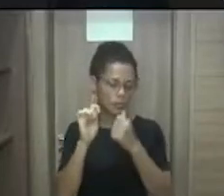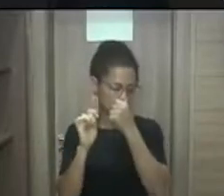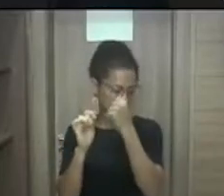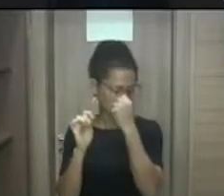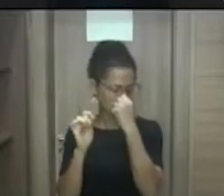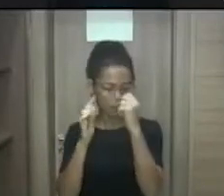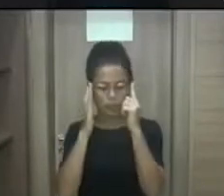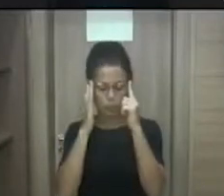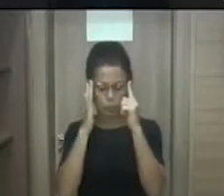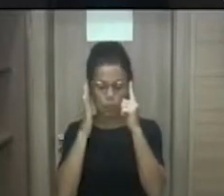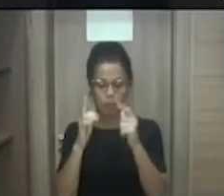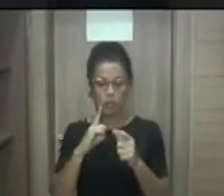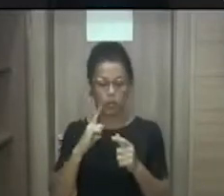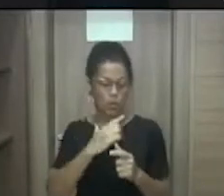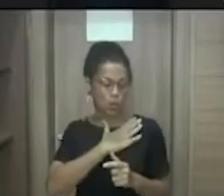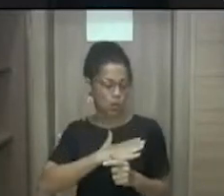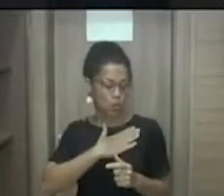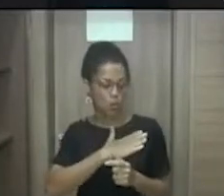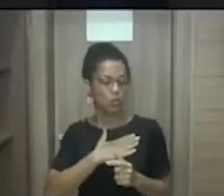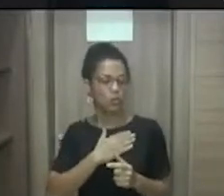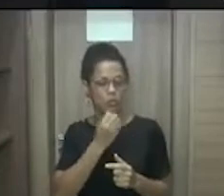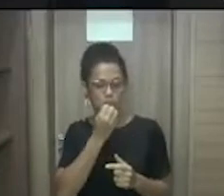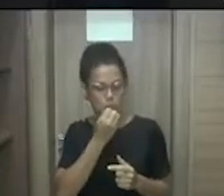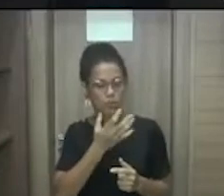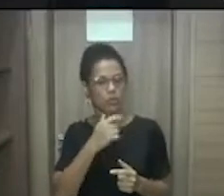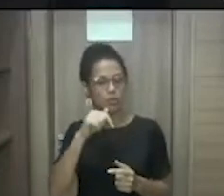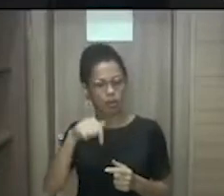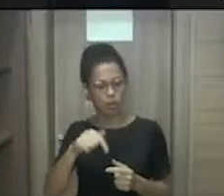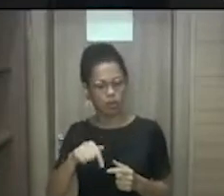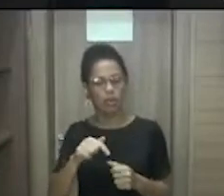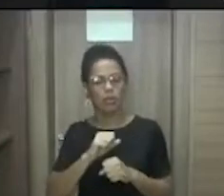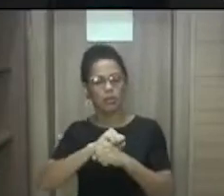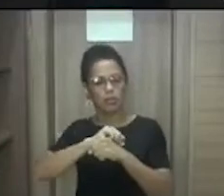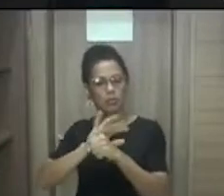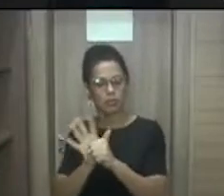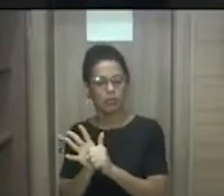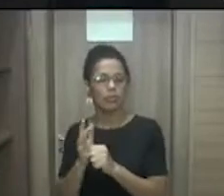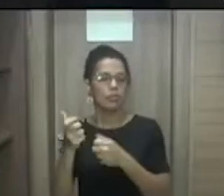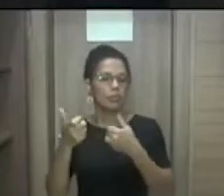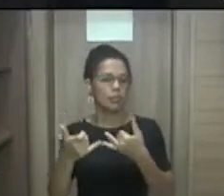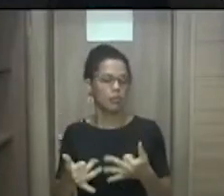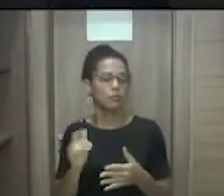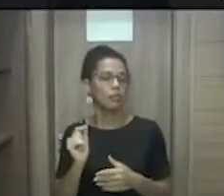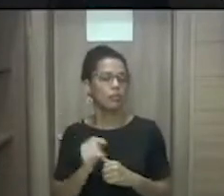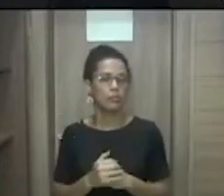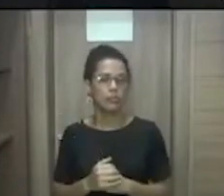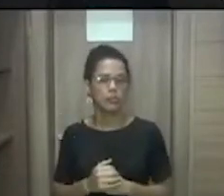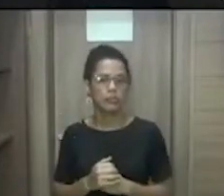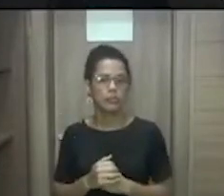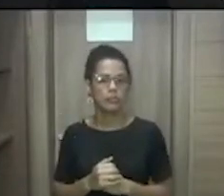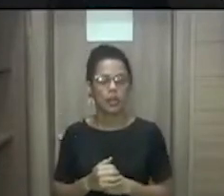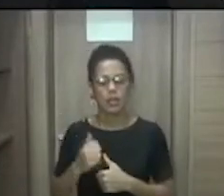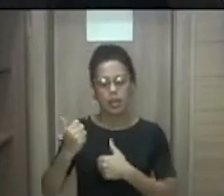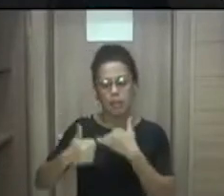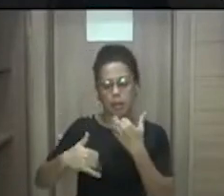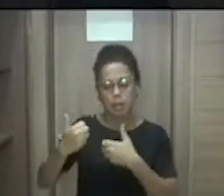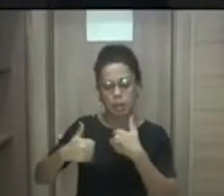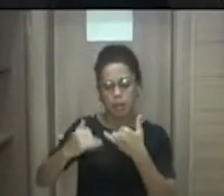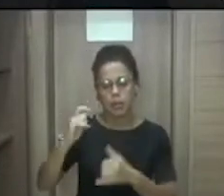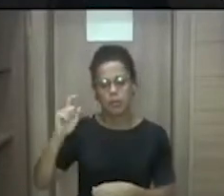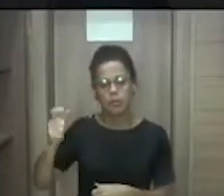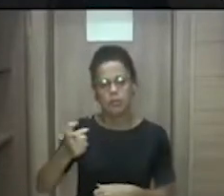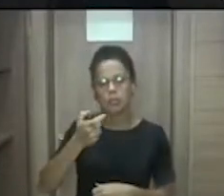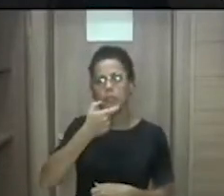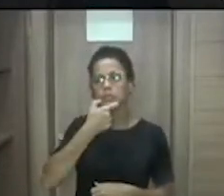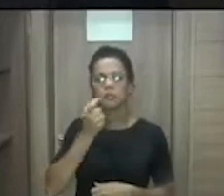muito da área da saúde coletiva. E o interessante quando a gente fala sobre prótese, a gente fala sobre um